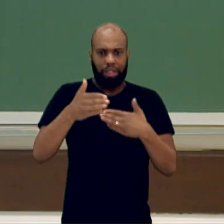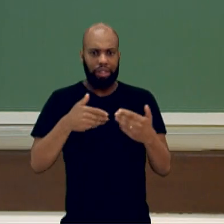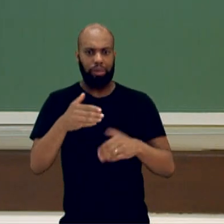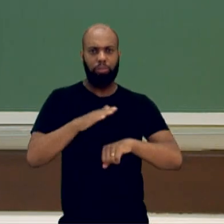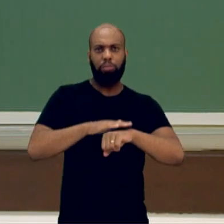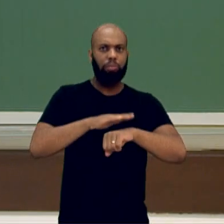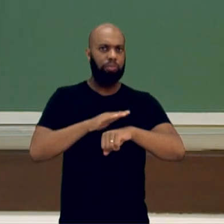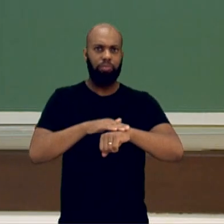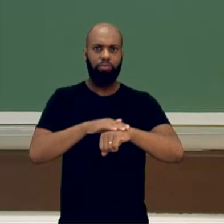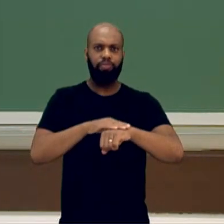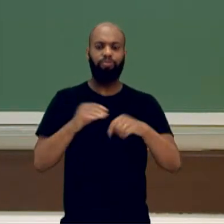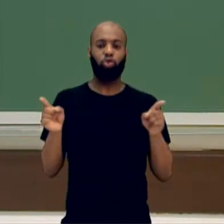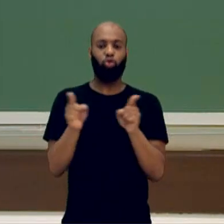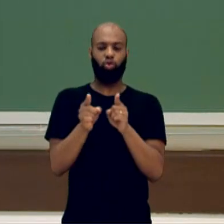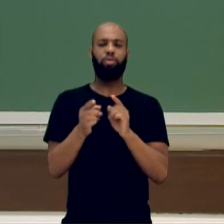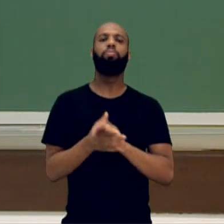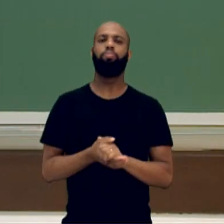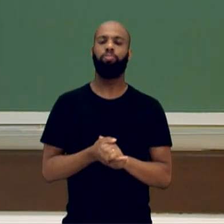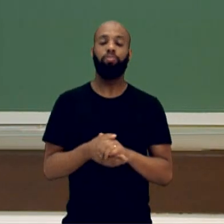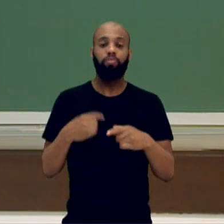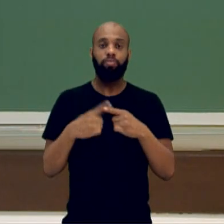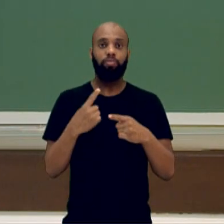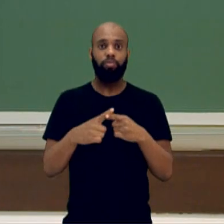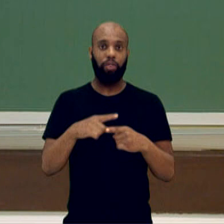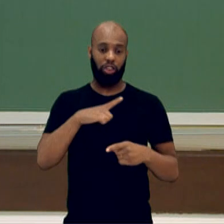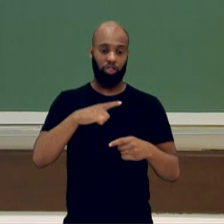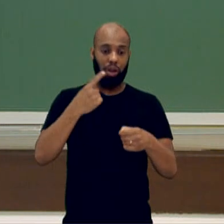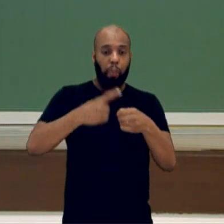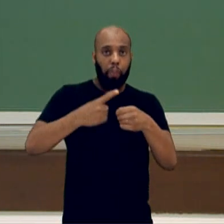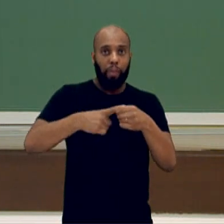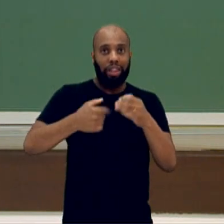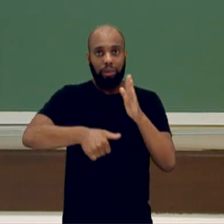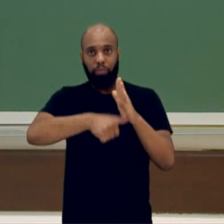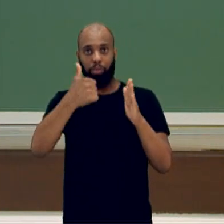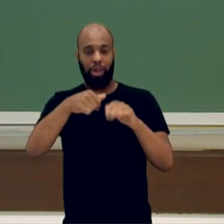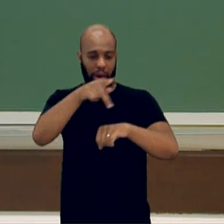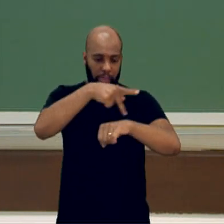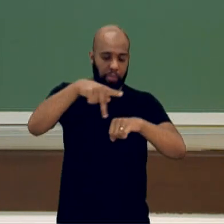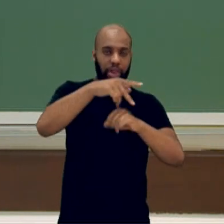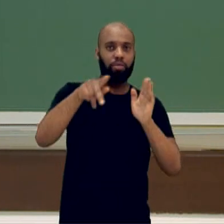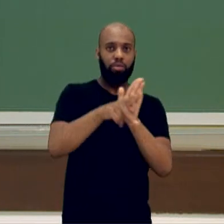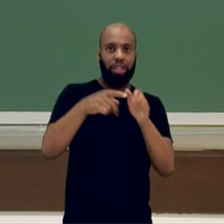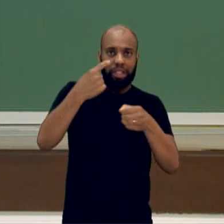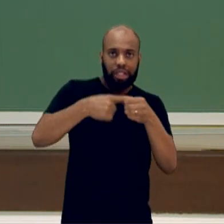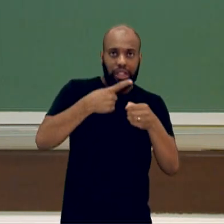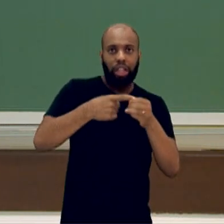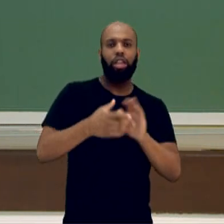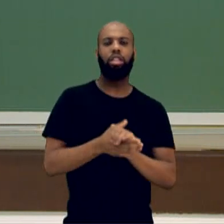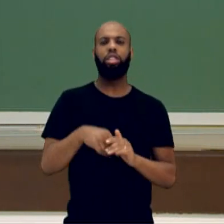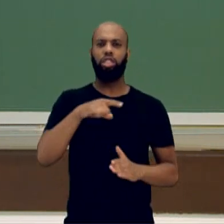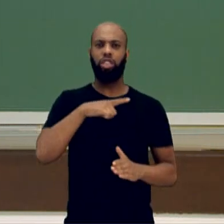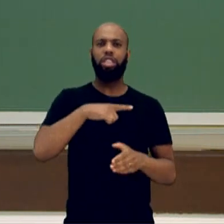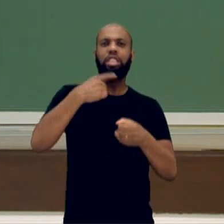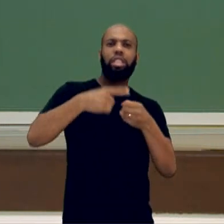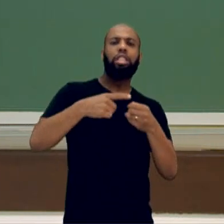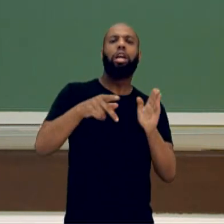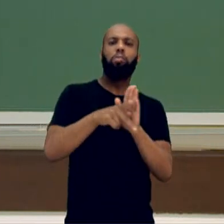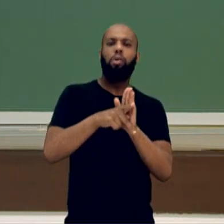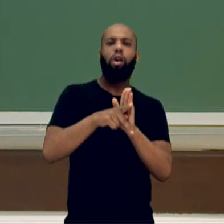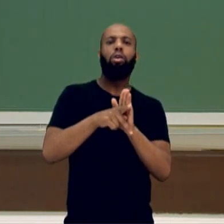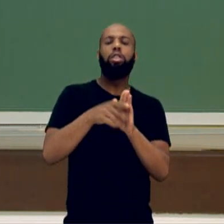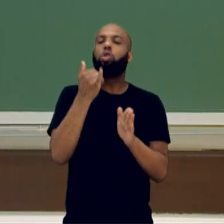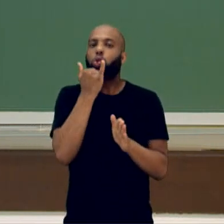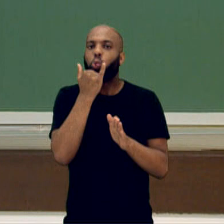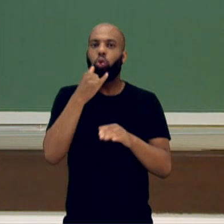tempo. Então, o que as primeiras cidades lá, os primeiros países dessas cidades, as primeiras cidades desses países,